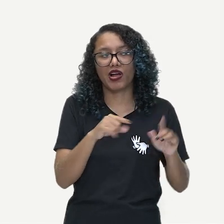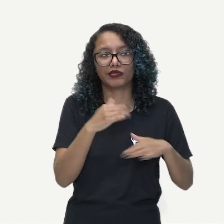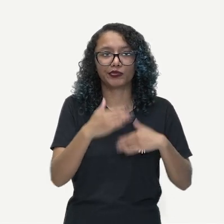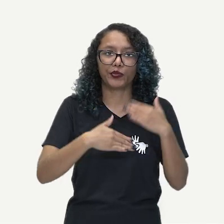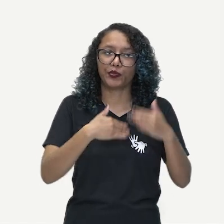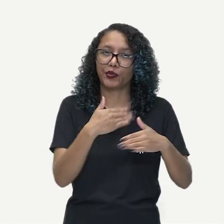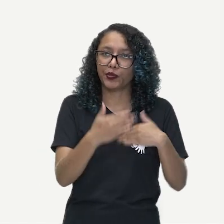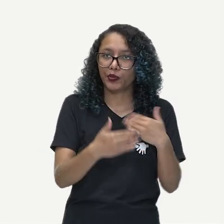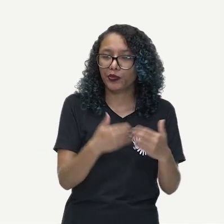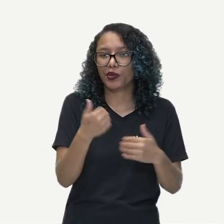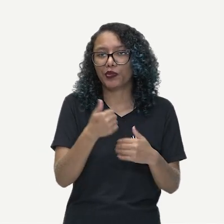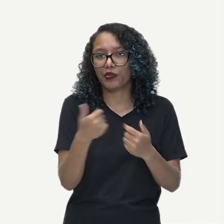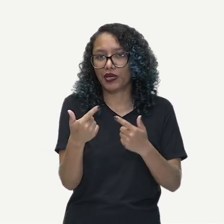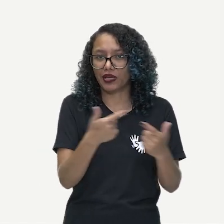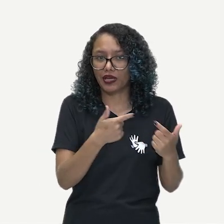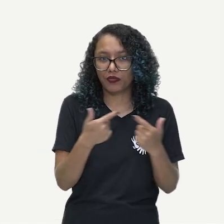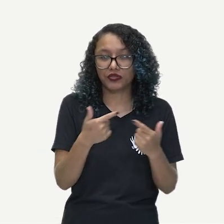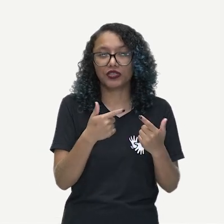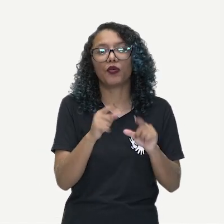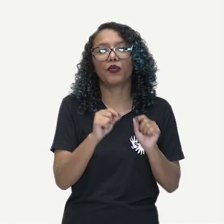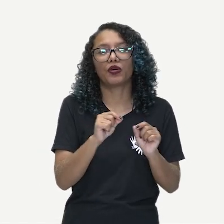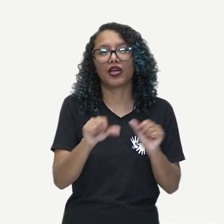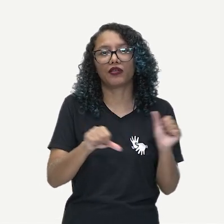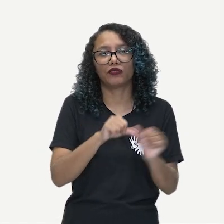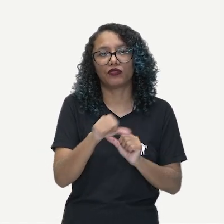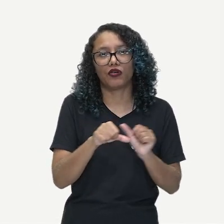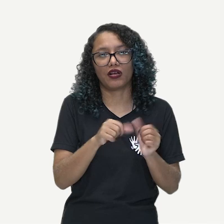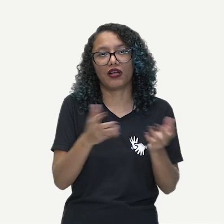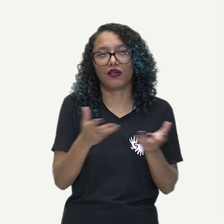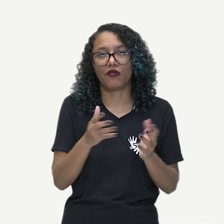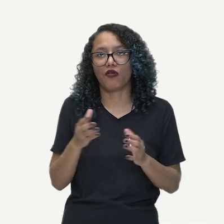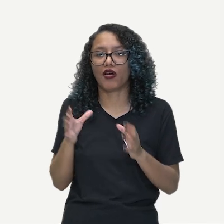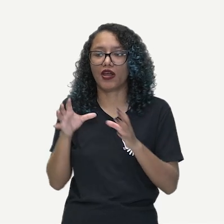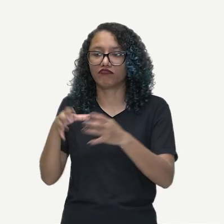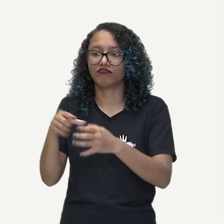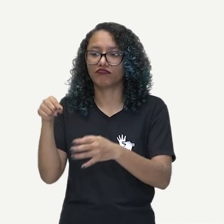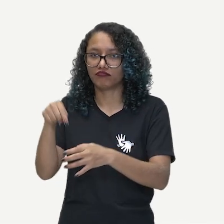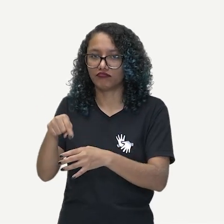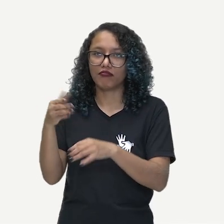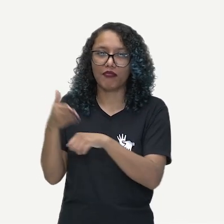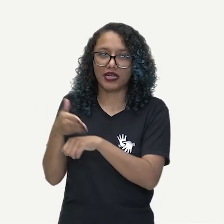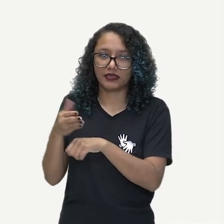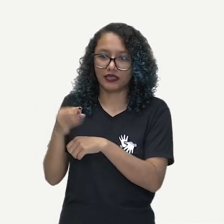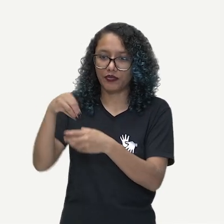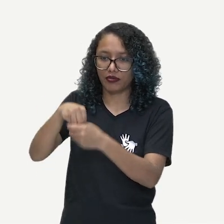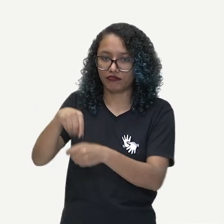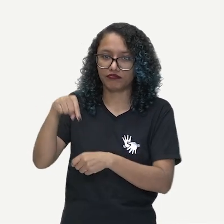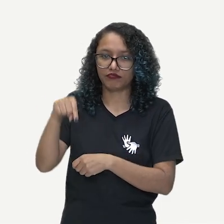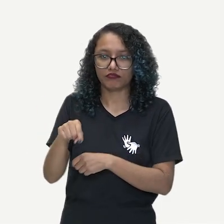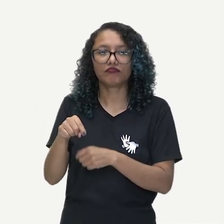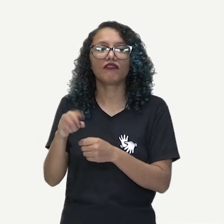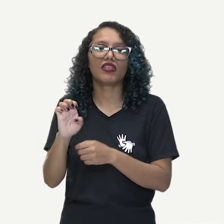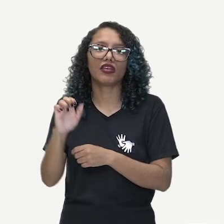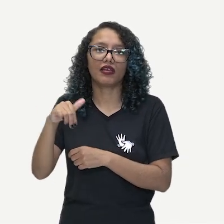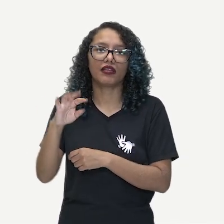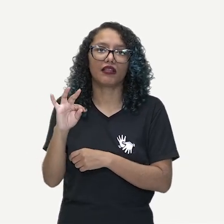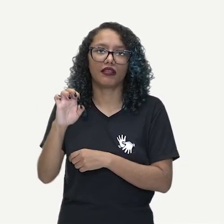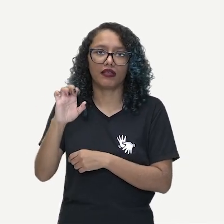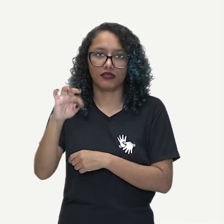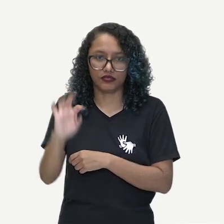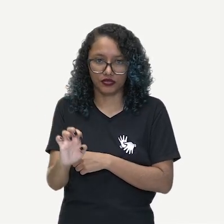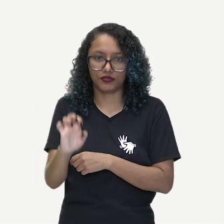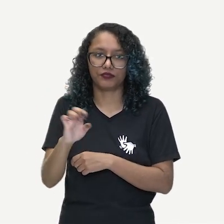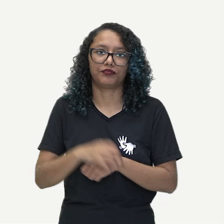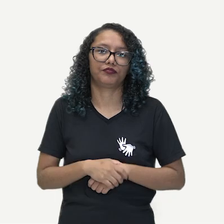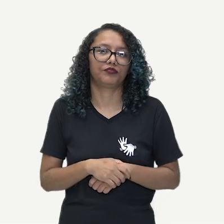da Primeira Guerra Mundial, ele troca de lado e passa então para a Tríplice Entente. Ok?